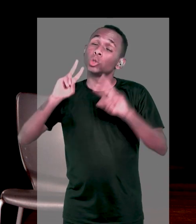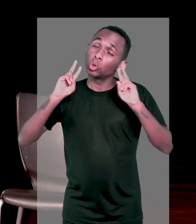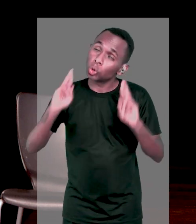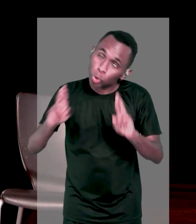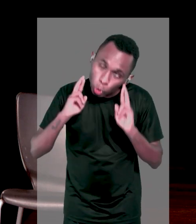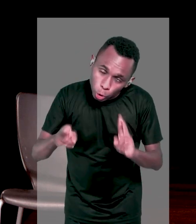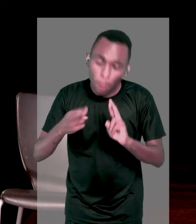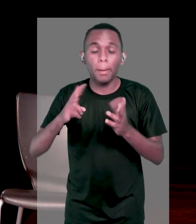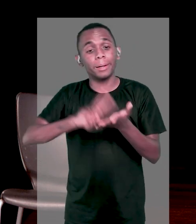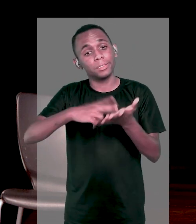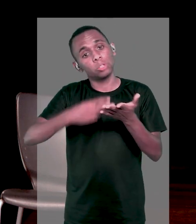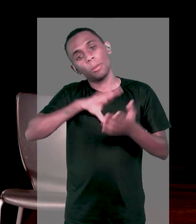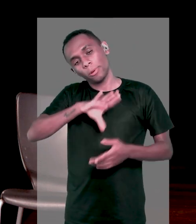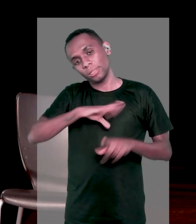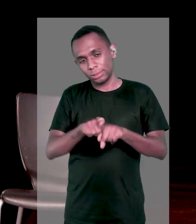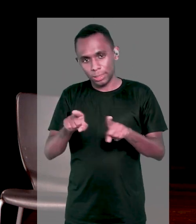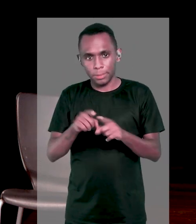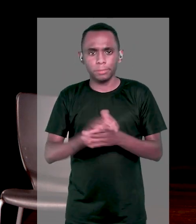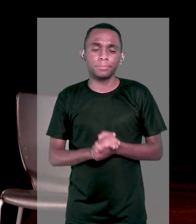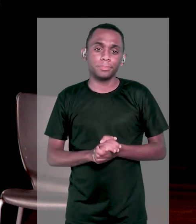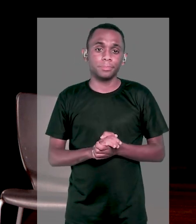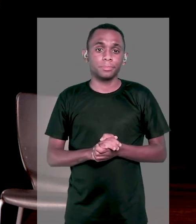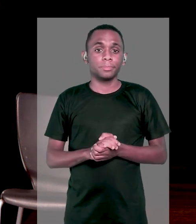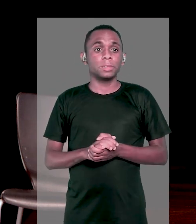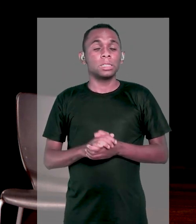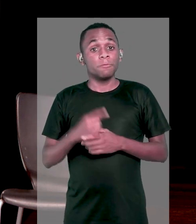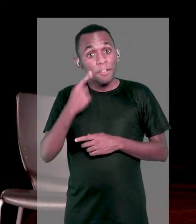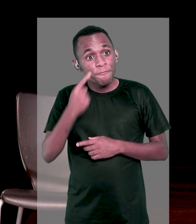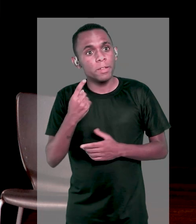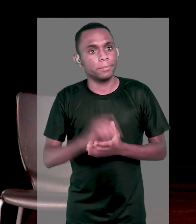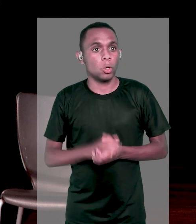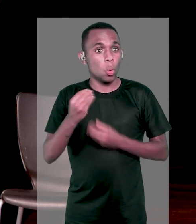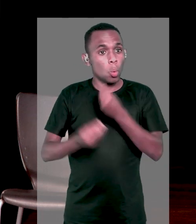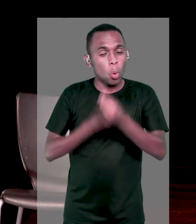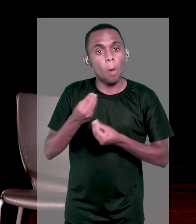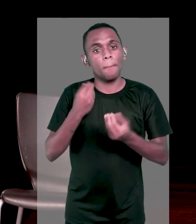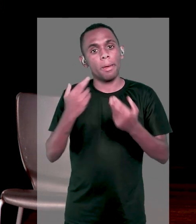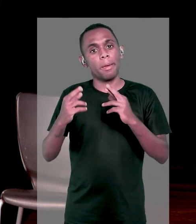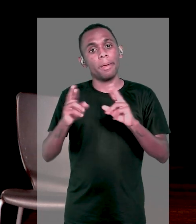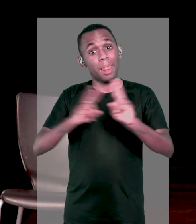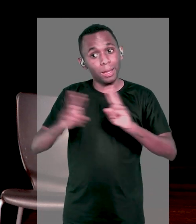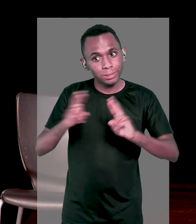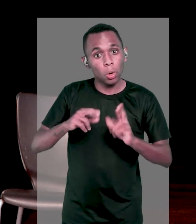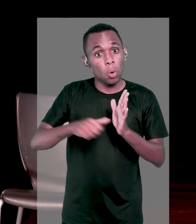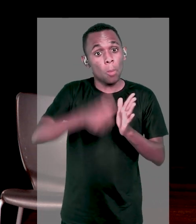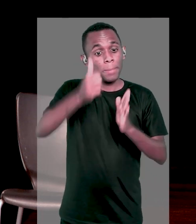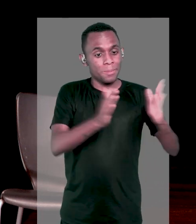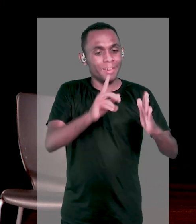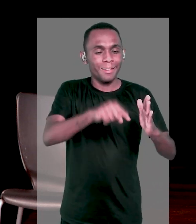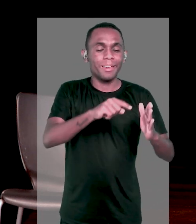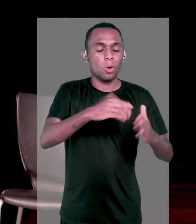publicado em dois volumes esses cursos agora no mês de março pela editora Galimar espero que